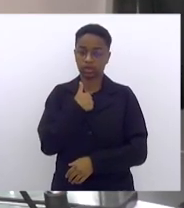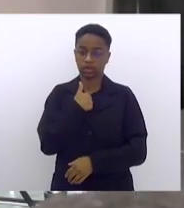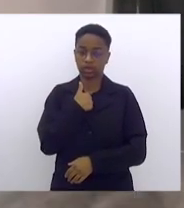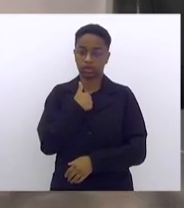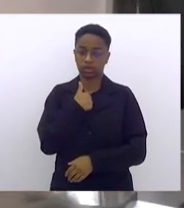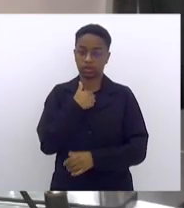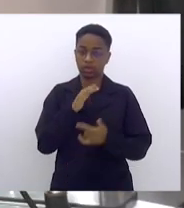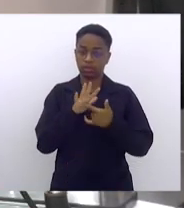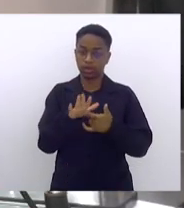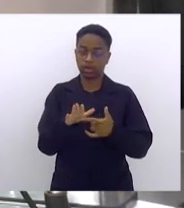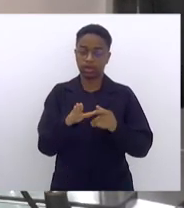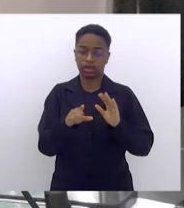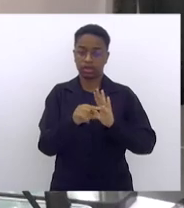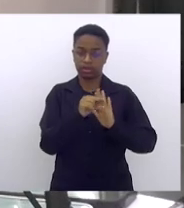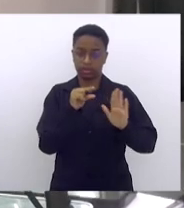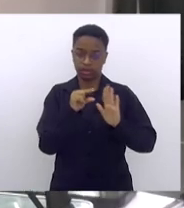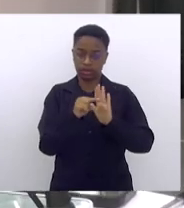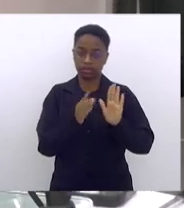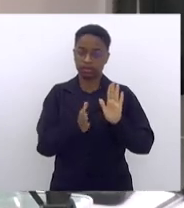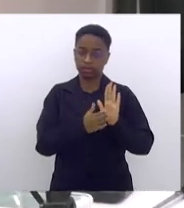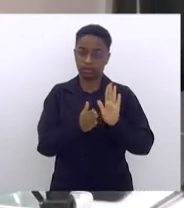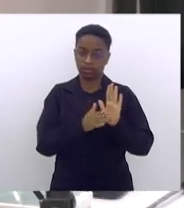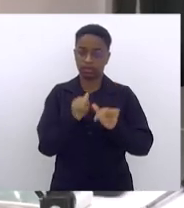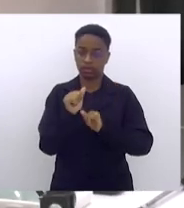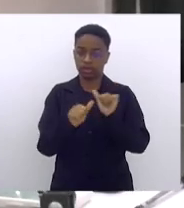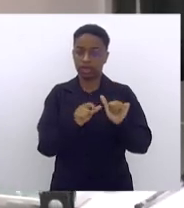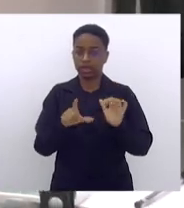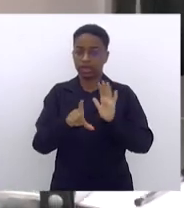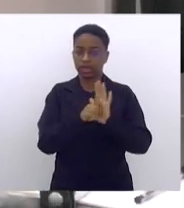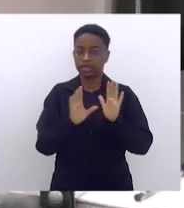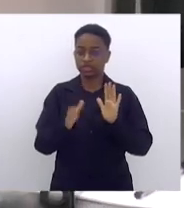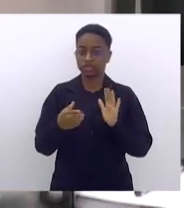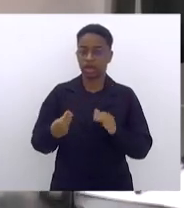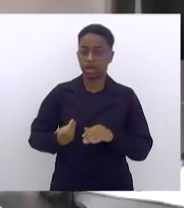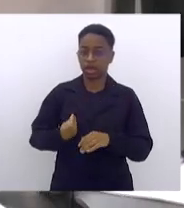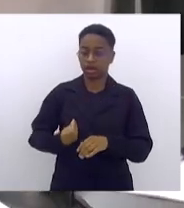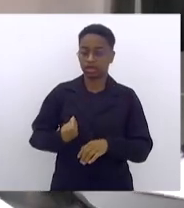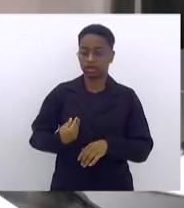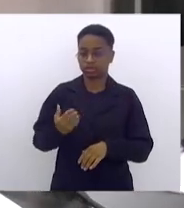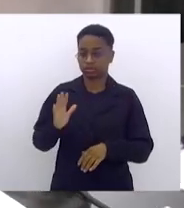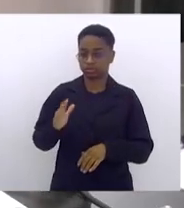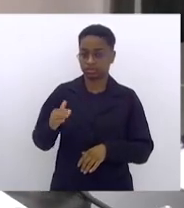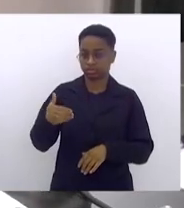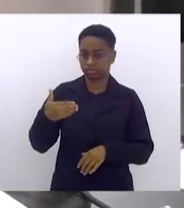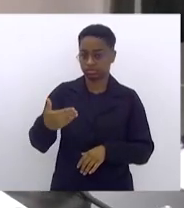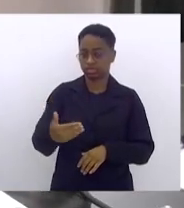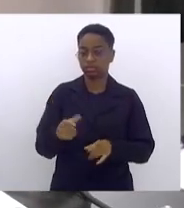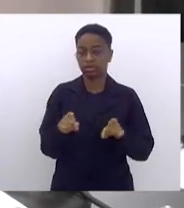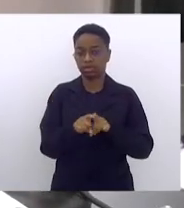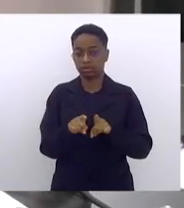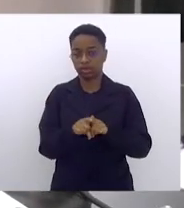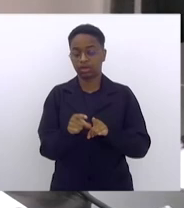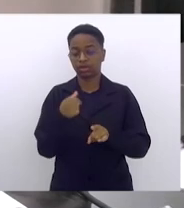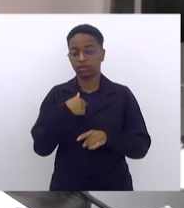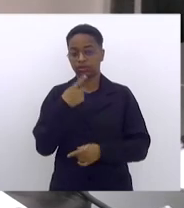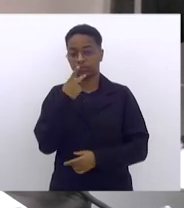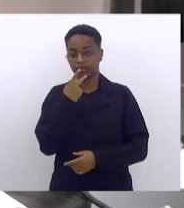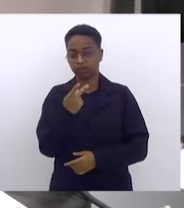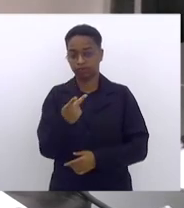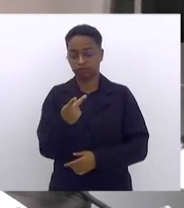na emenda proposta de alteração de uma lei já vigente. Além disso, eu mencionei